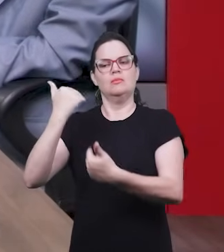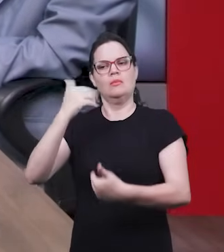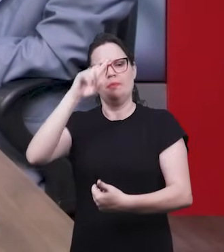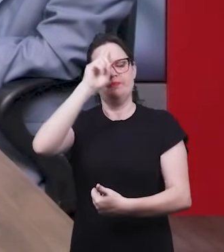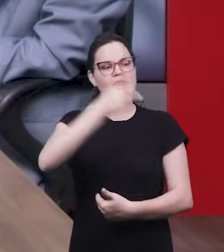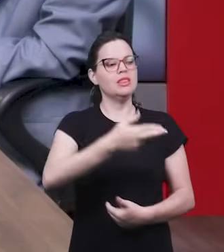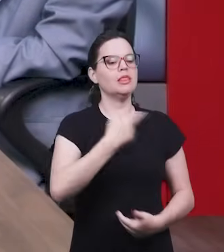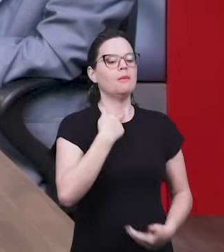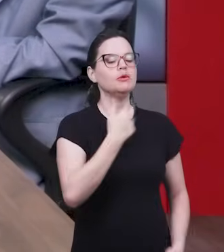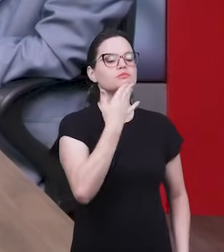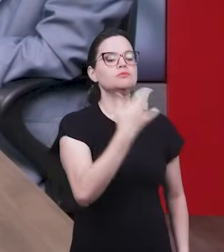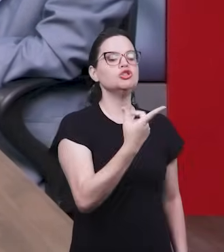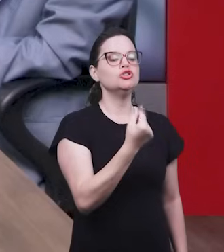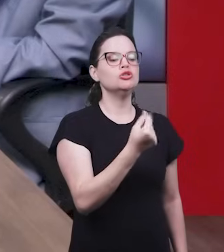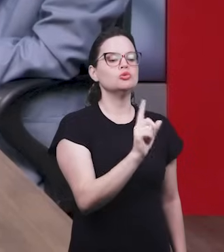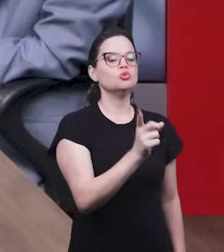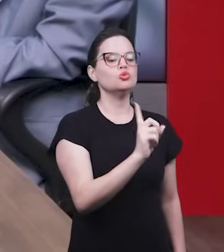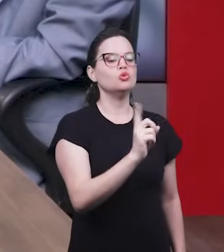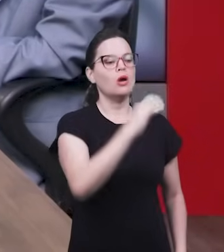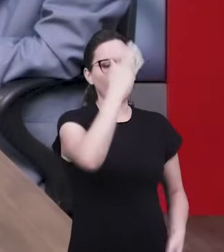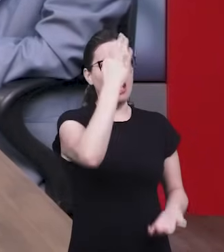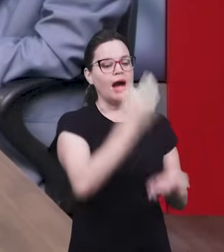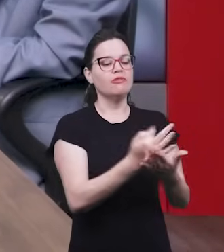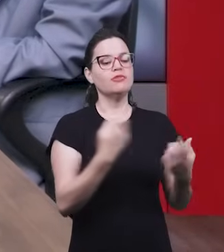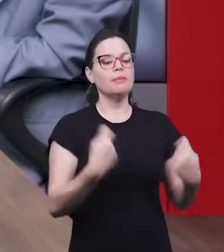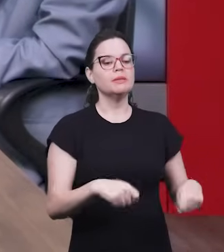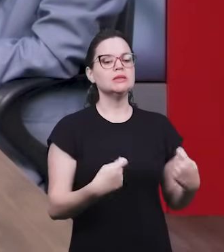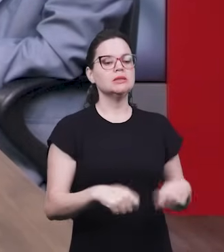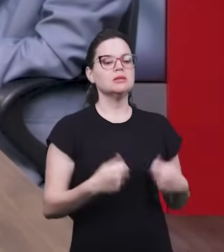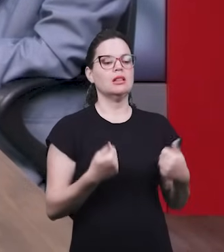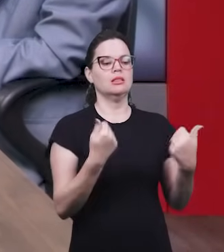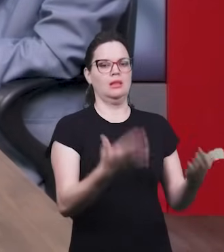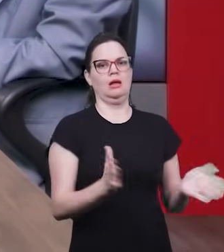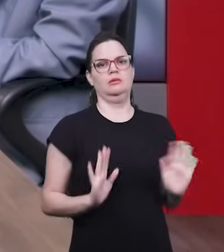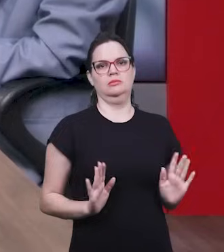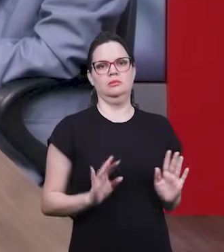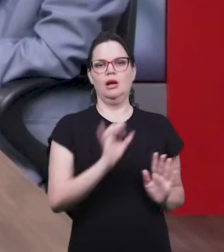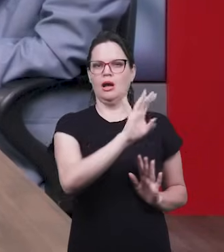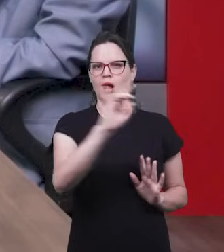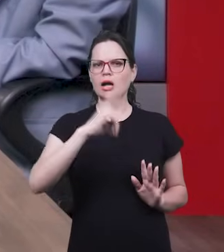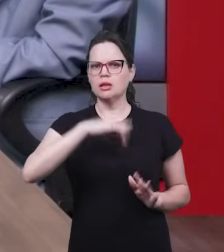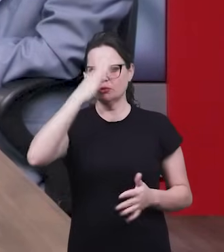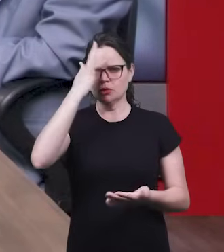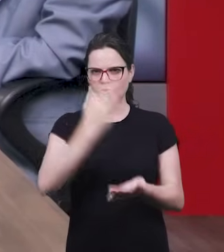pede dinheiro, não pede. A fé tem que funcionar. Funcionou, está